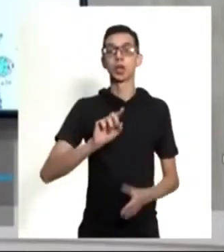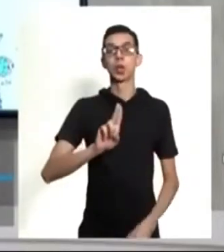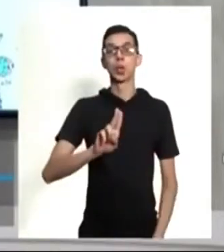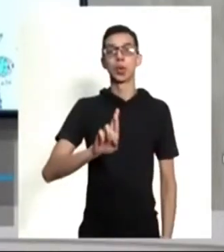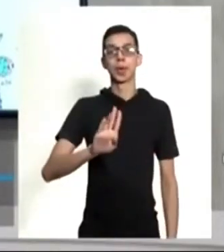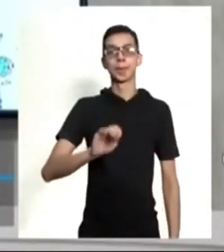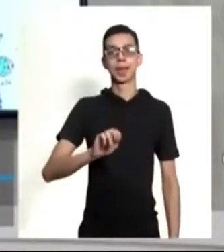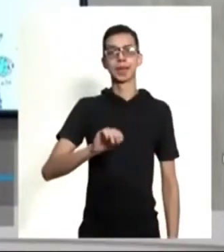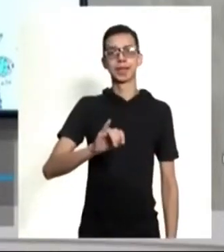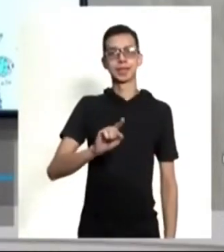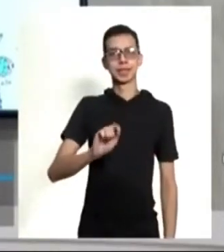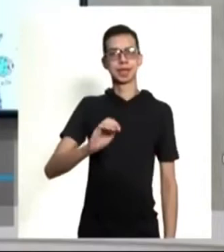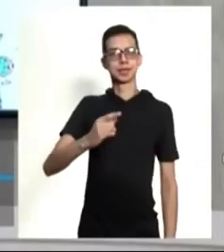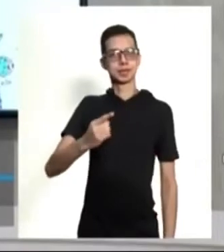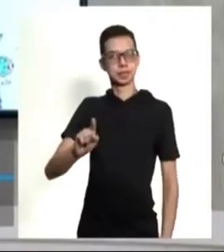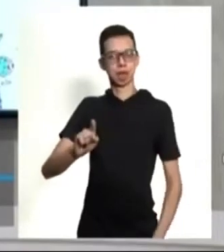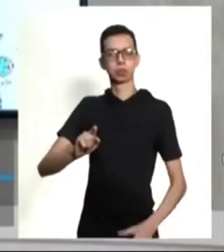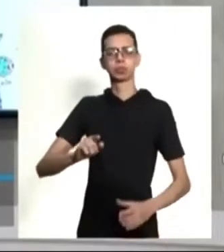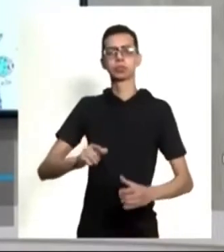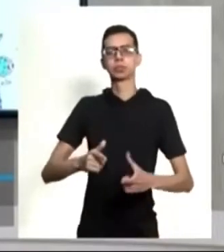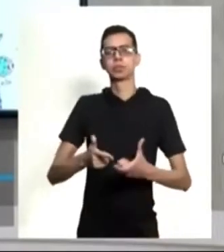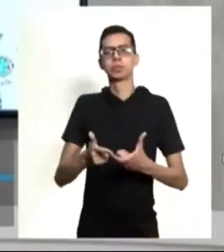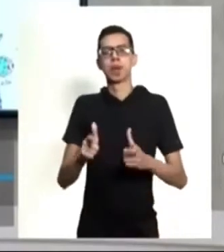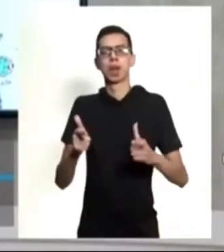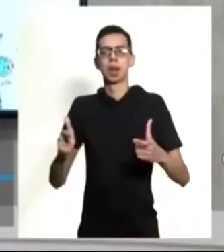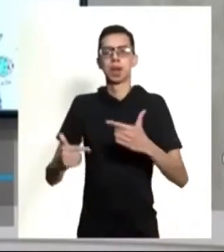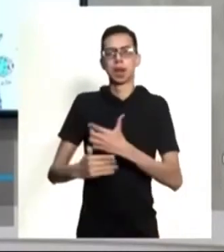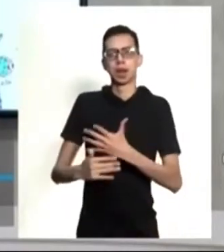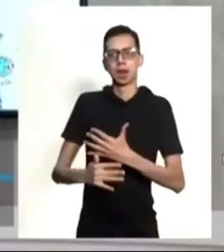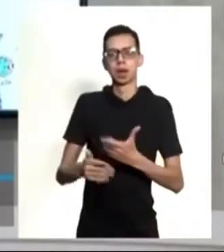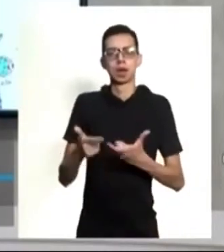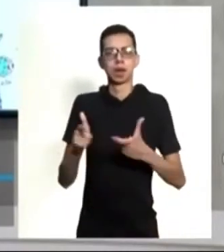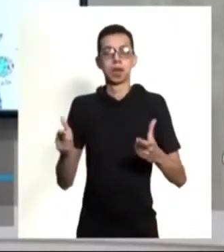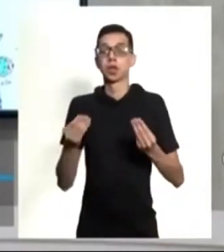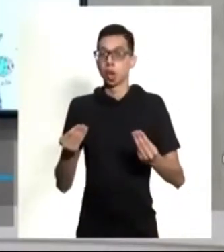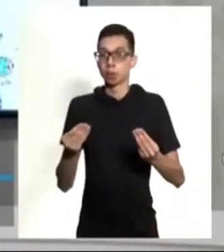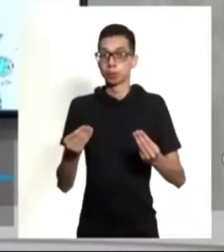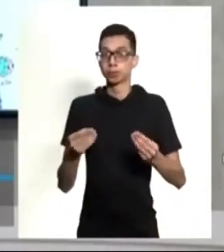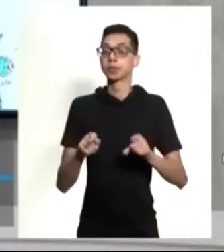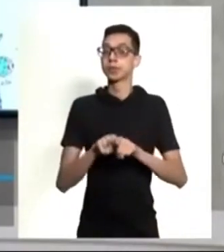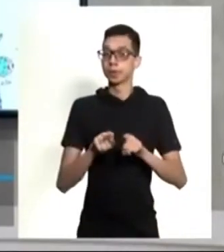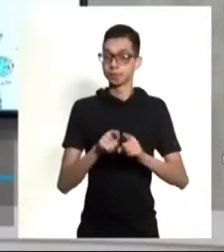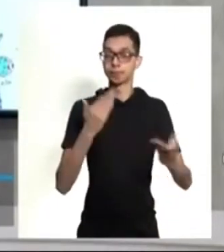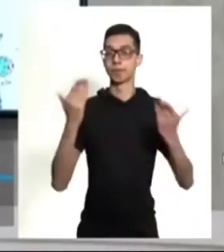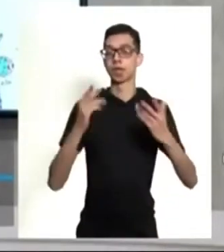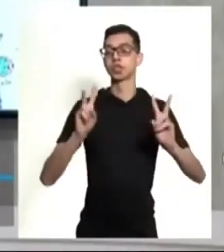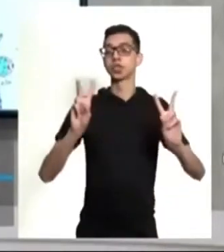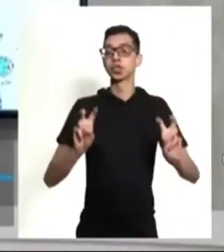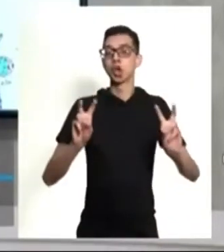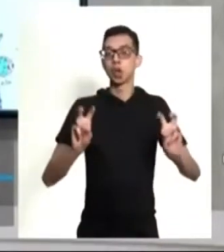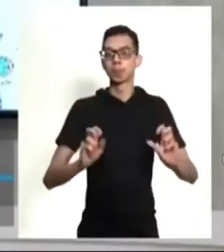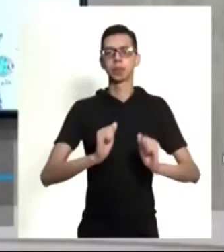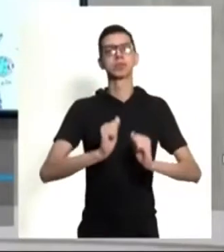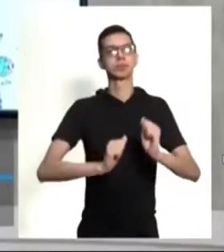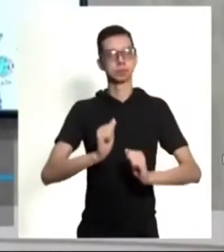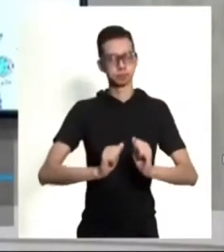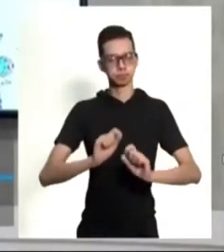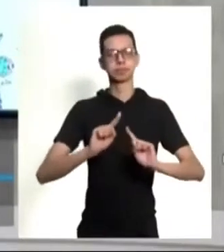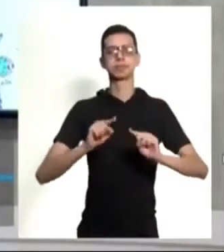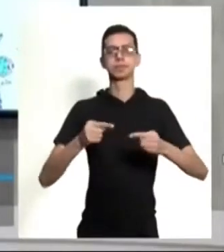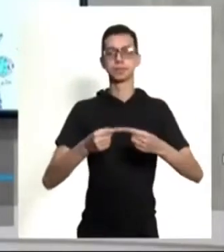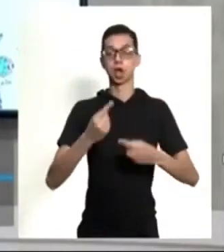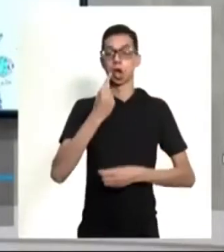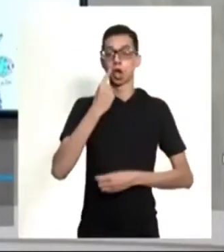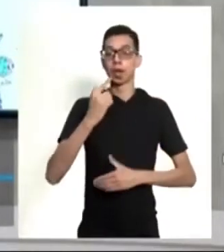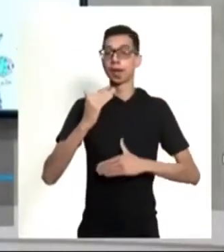urbanização brasileira está associada ao processo de industrialização. Olha a evolução da população urbana